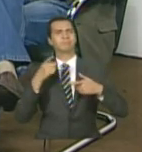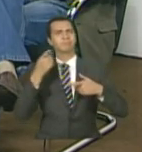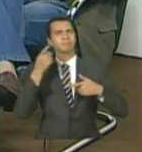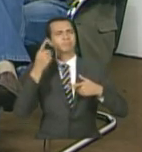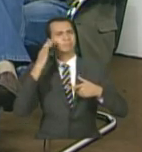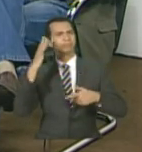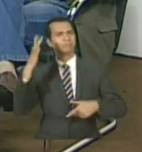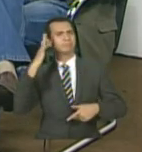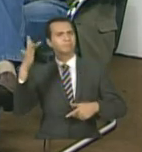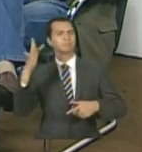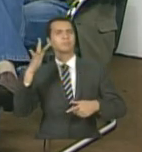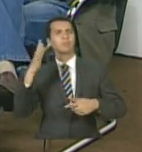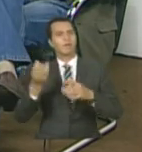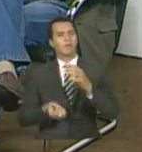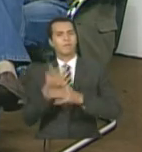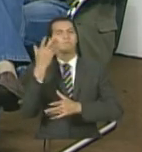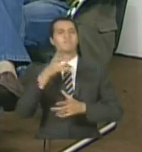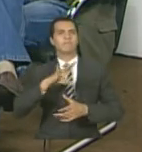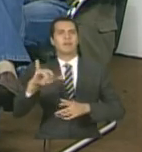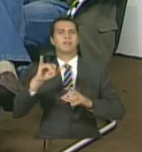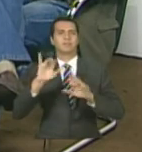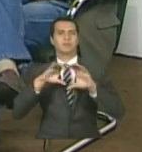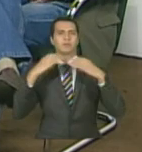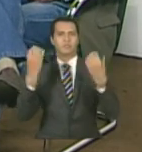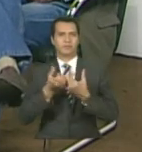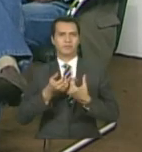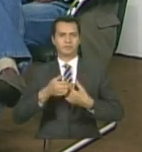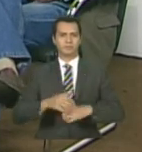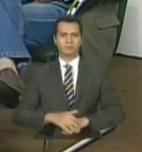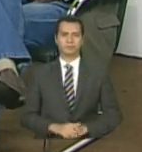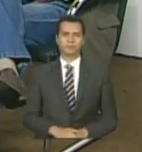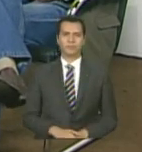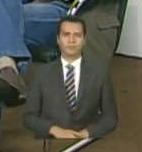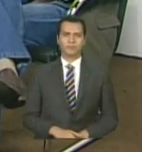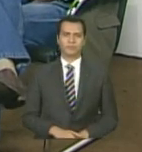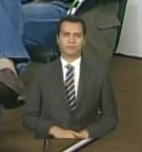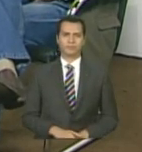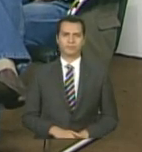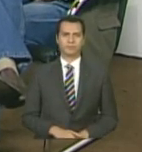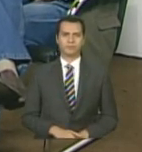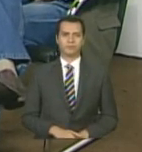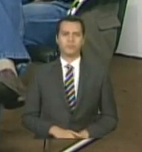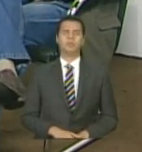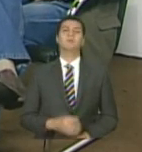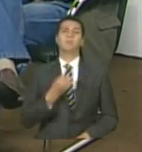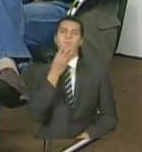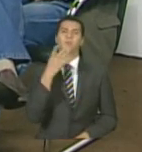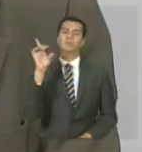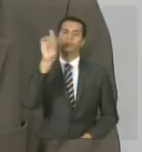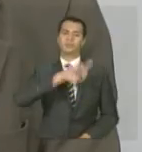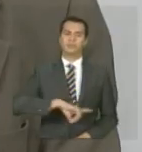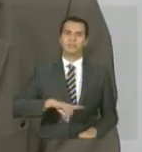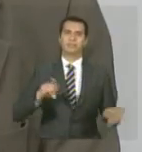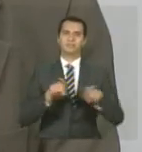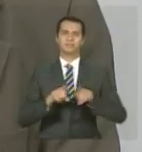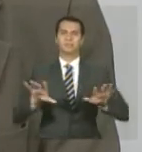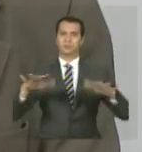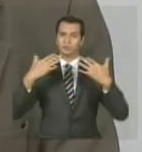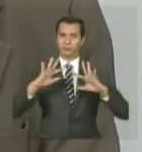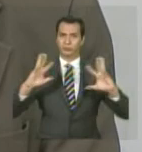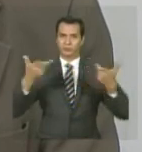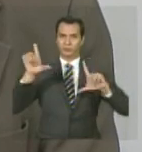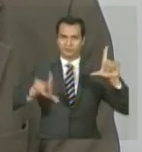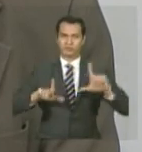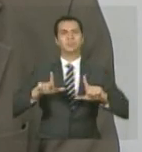visualizar para essa quarta conferência? Muito bom dia aos telespectadores. A experiência